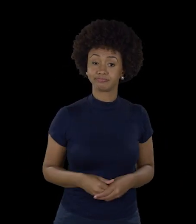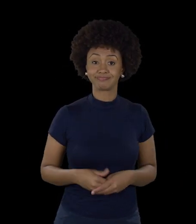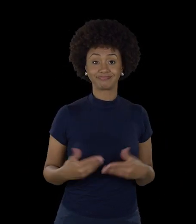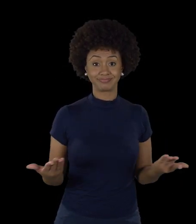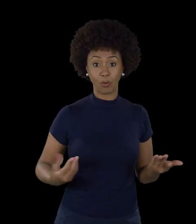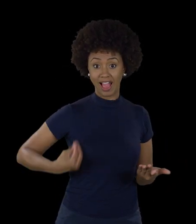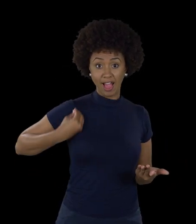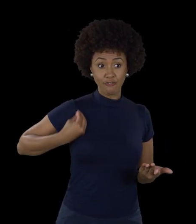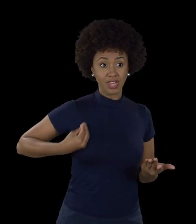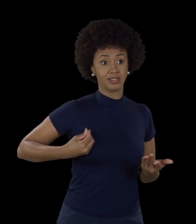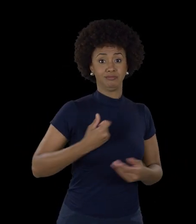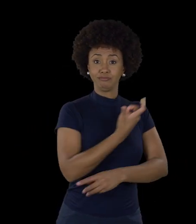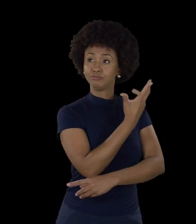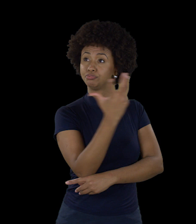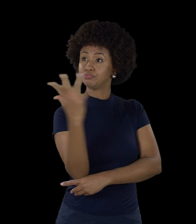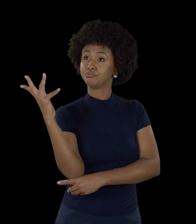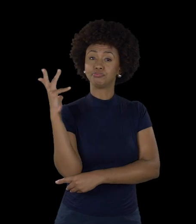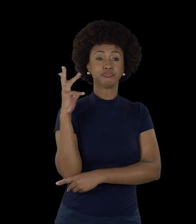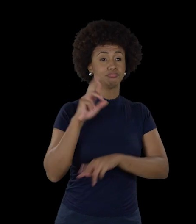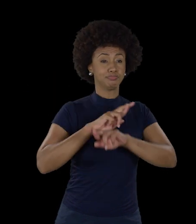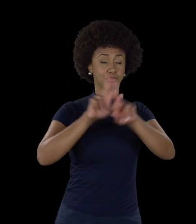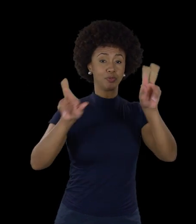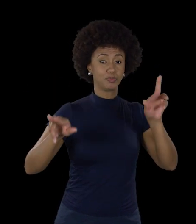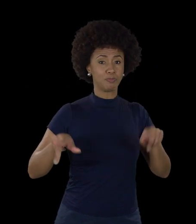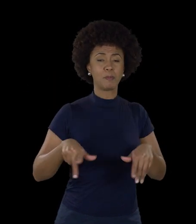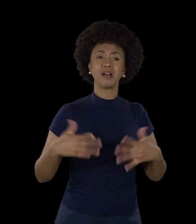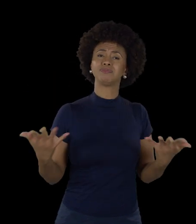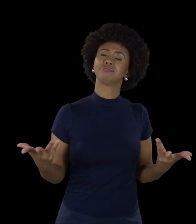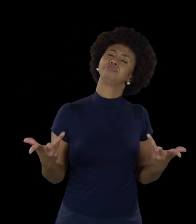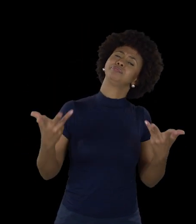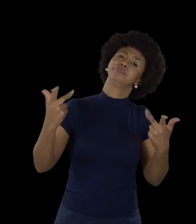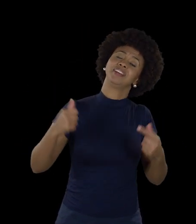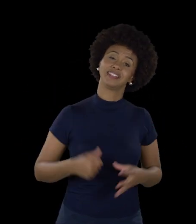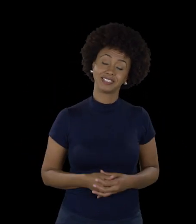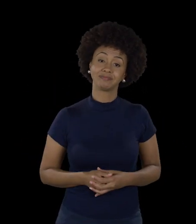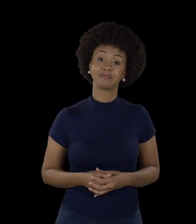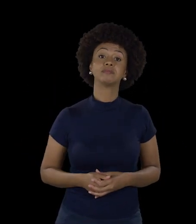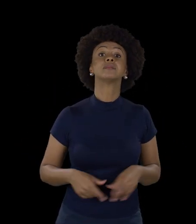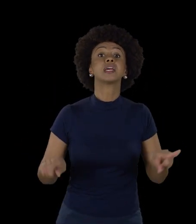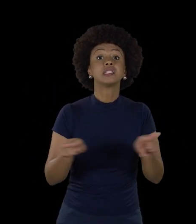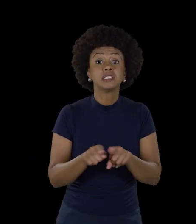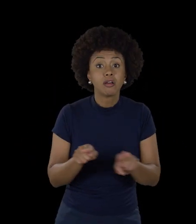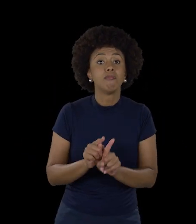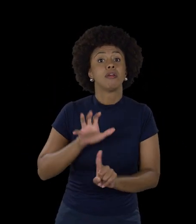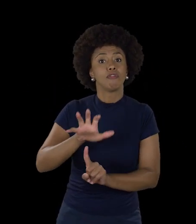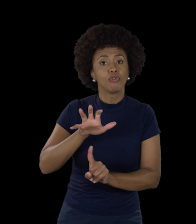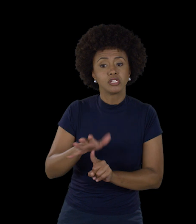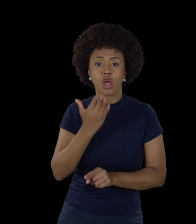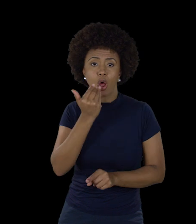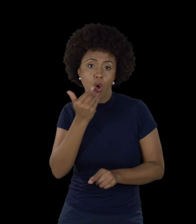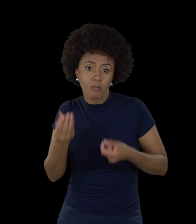tem valor imensurável. Inclui, muitas vezes, até mesmo a oferta de alimentos, ou, num contexto mais